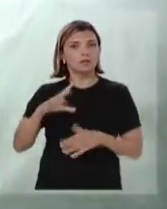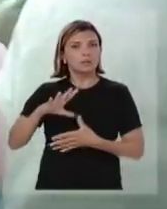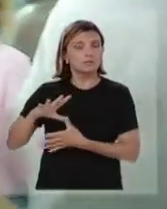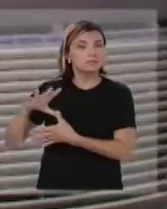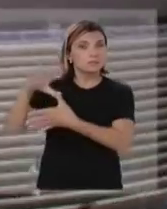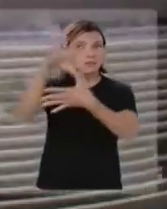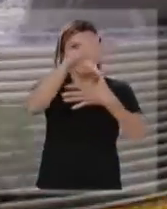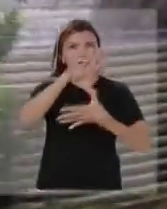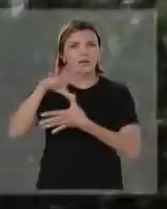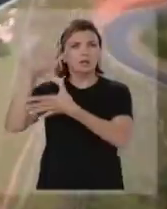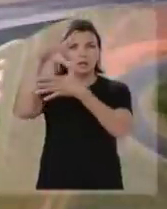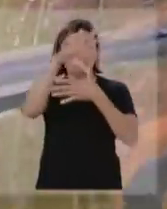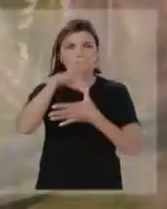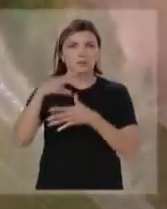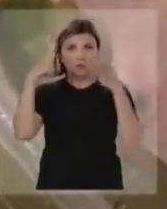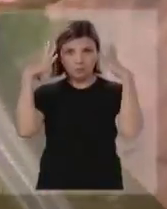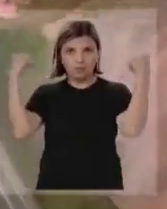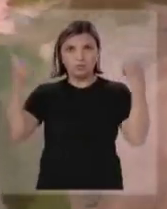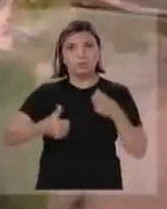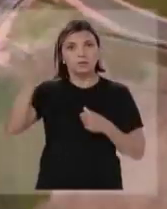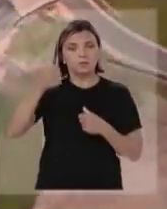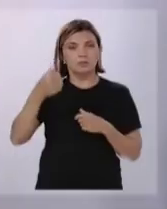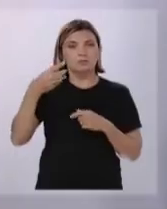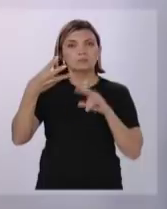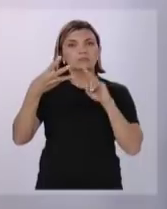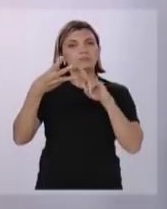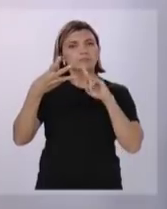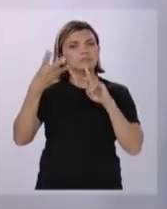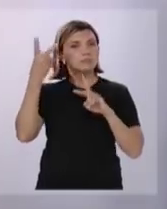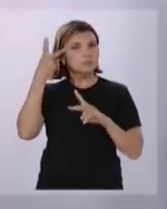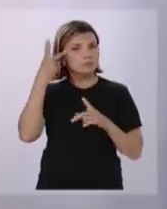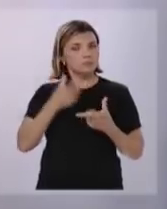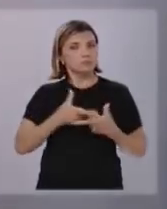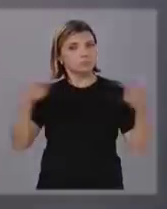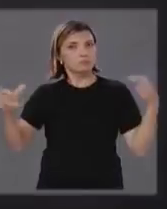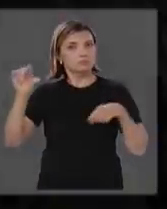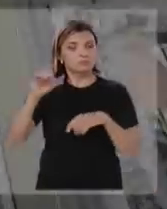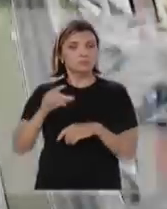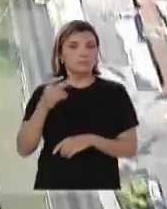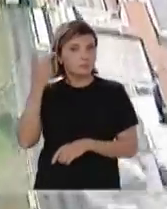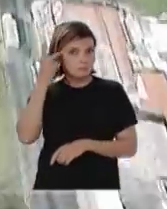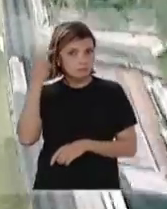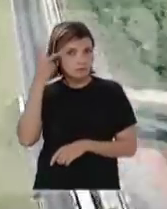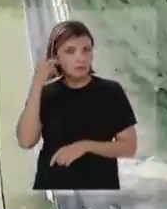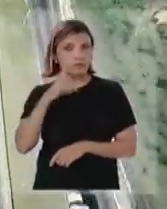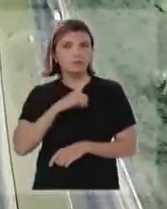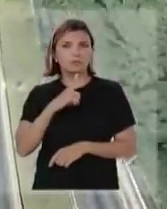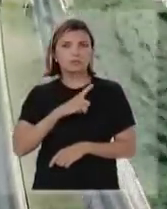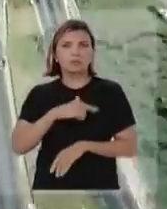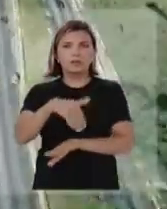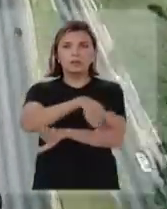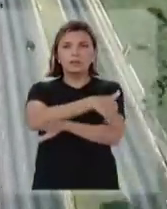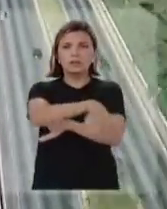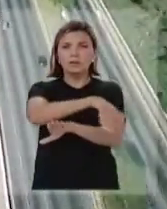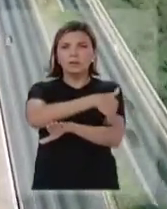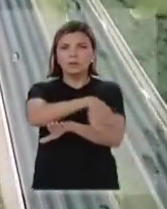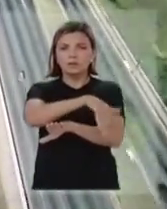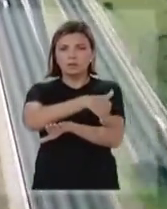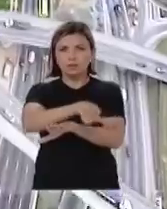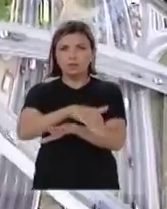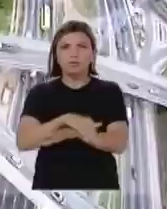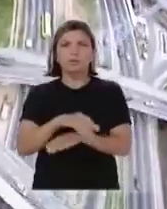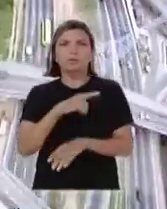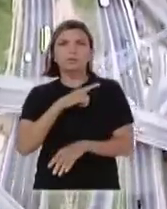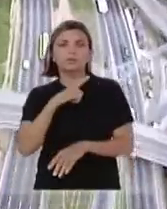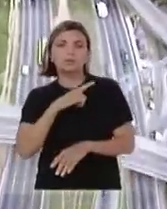metrópole da América Latina, perdendo apenas para a Cidade do México. A cidade de São Paulo é cortada pelos